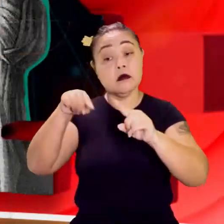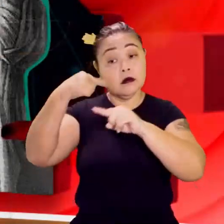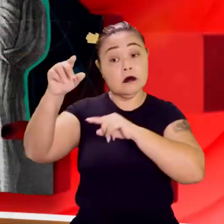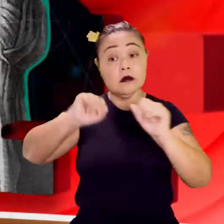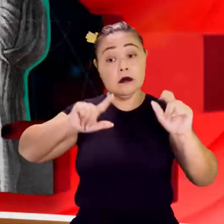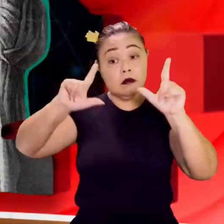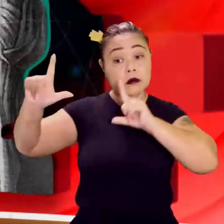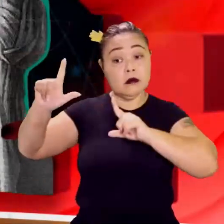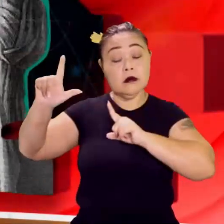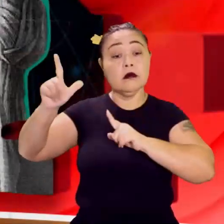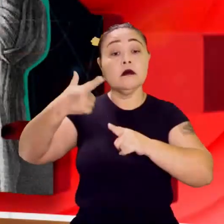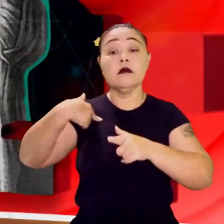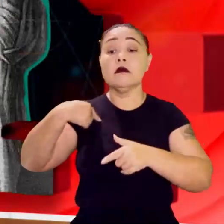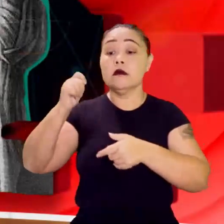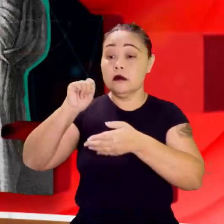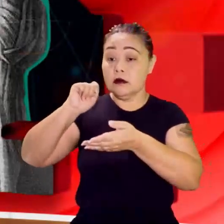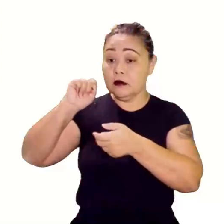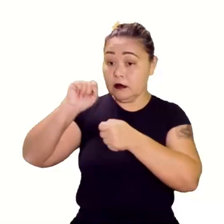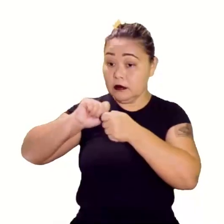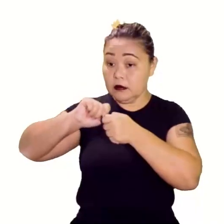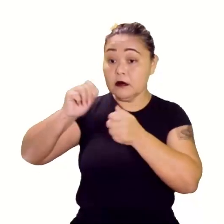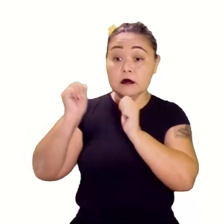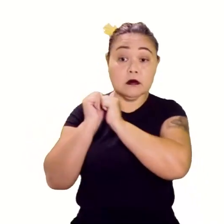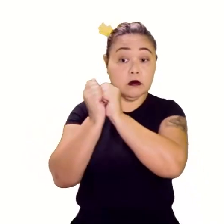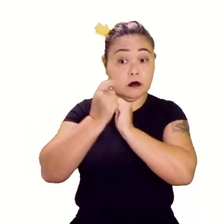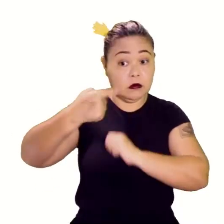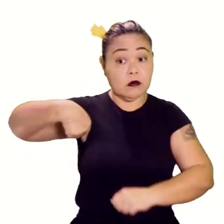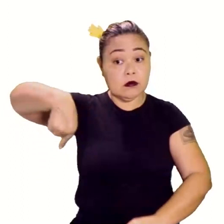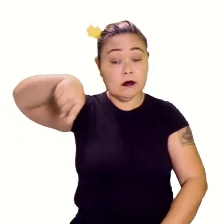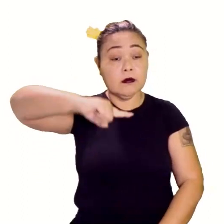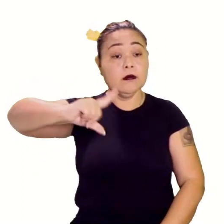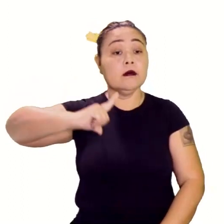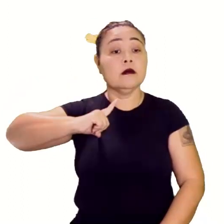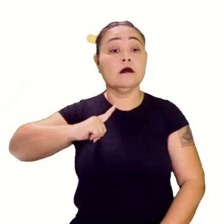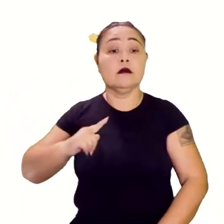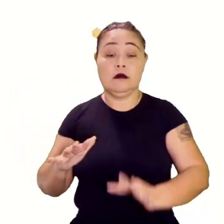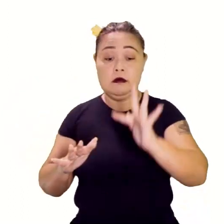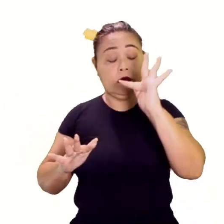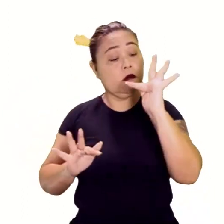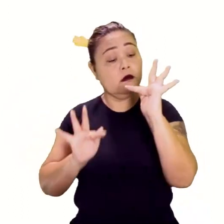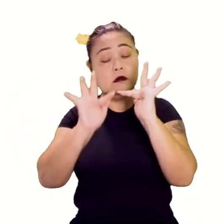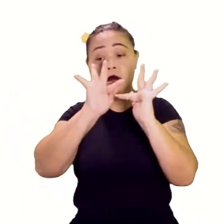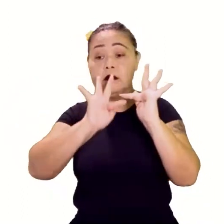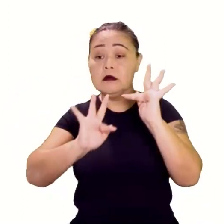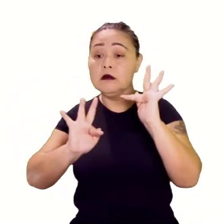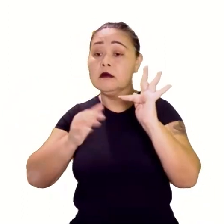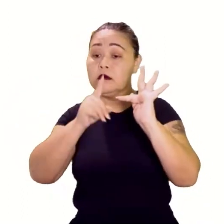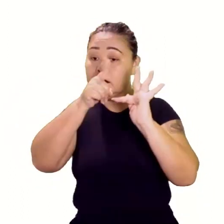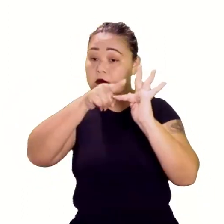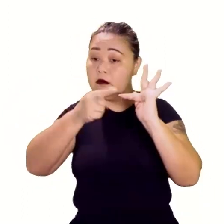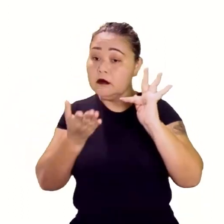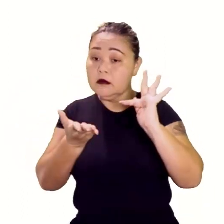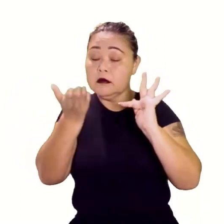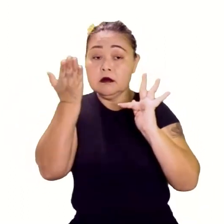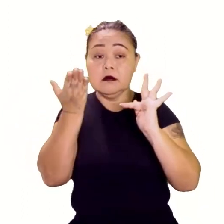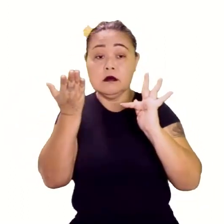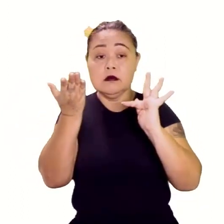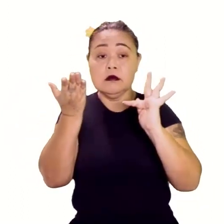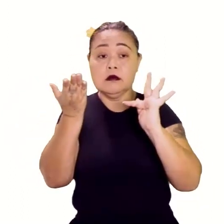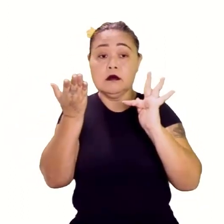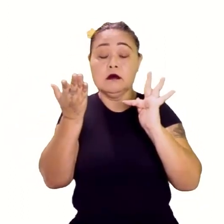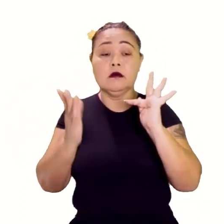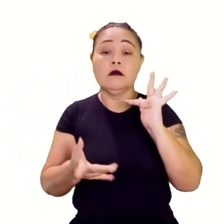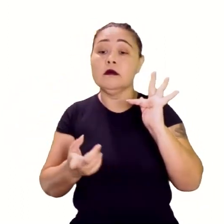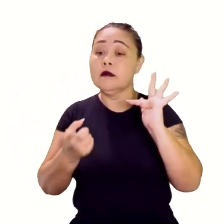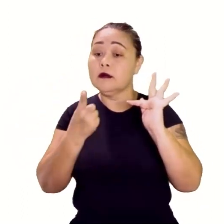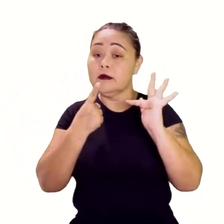no slide pra gente riscar junto com vocês. Olha lá. Se a gente tá aqui na exponencial, ela é crescente, né? Não toca... Deixa eu